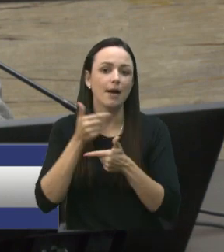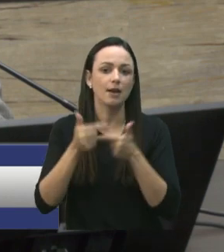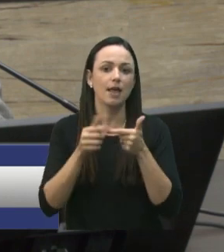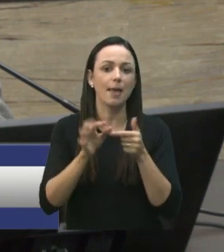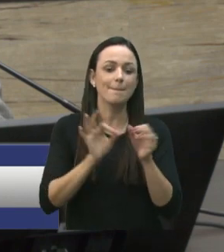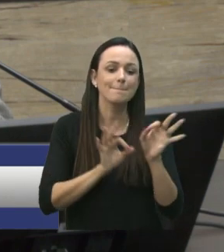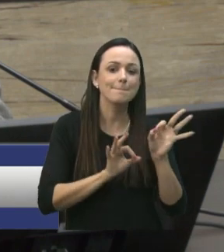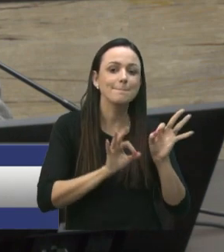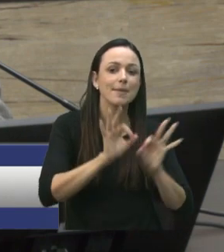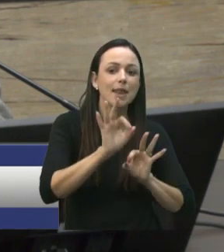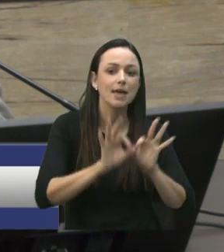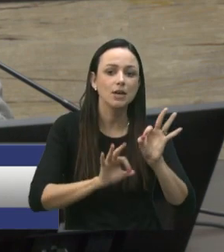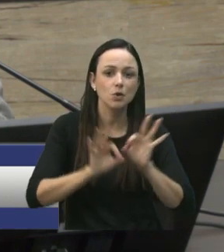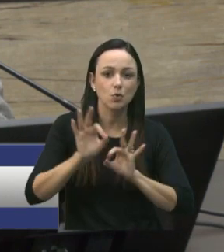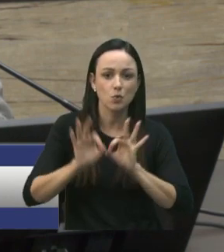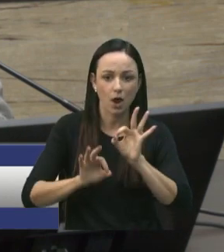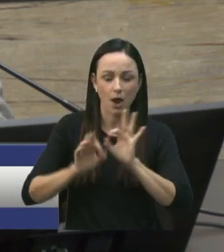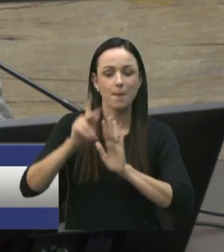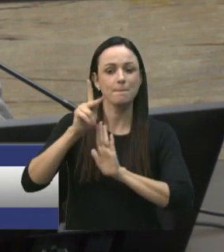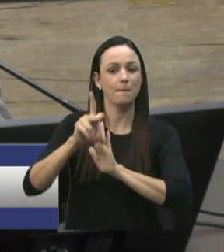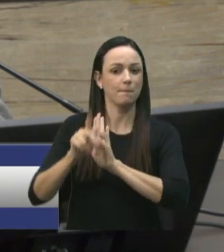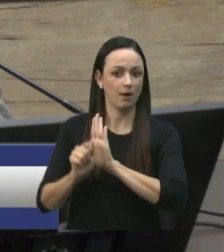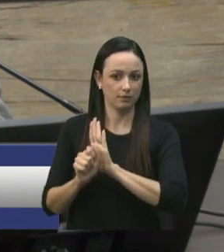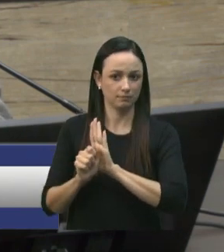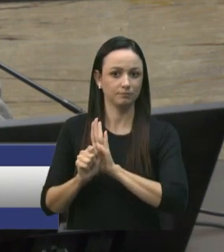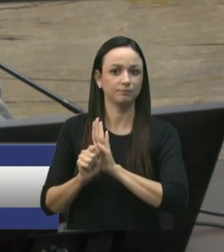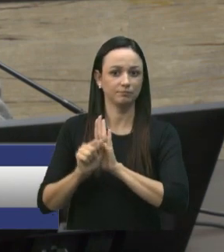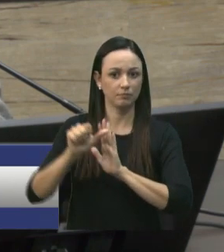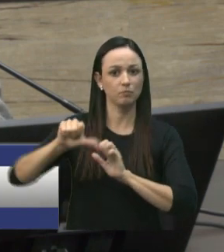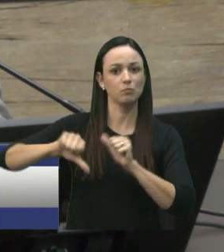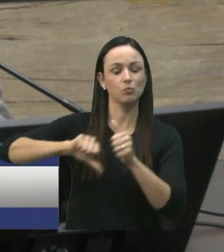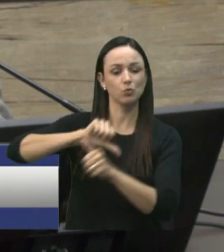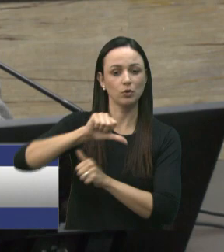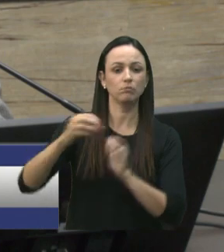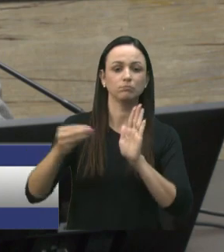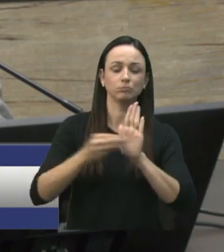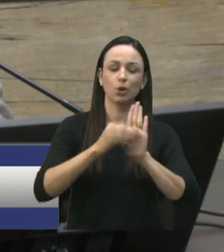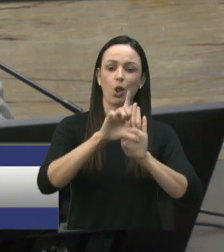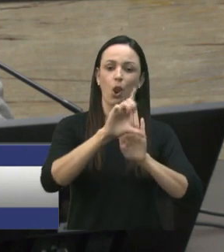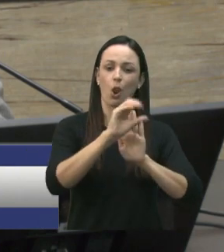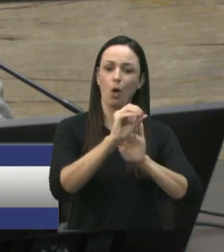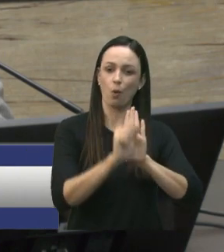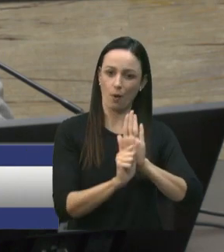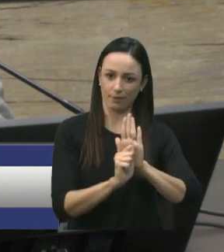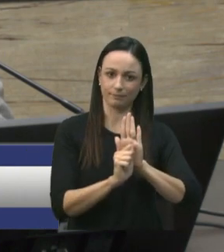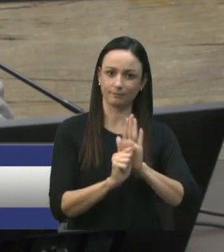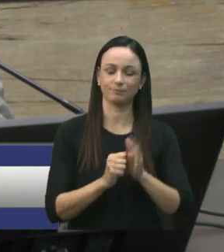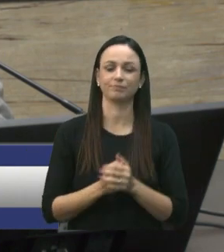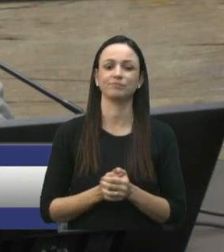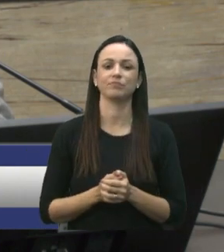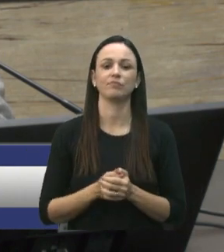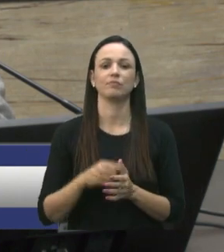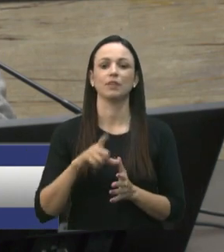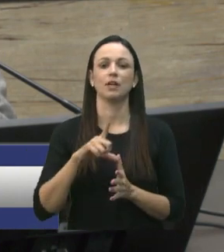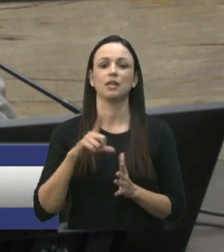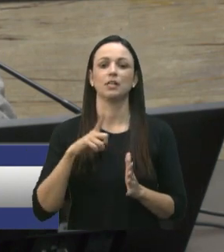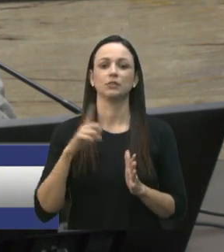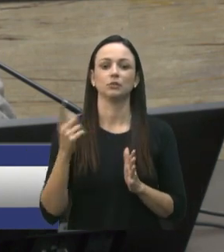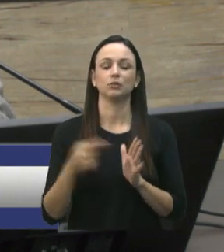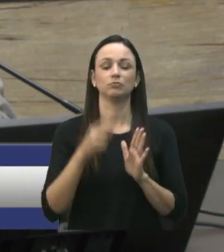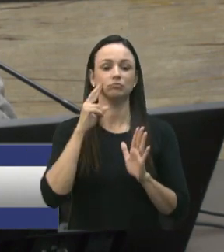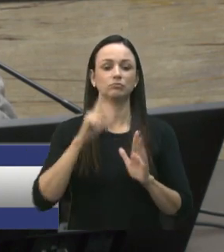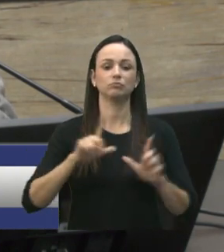planejamento plurianual e sendo convertido no LOA, certo? Então, nós criamos aqui um fluxo, a todos que